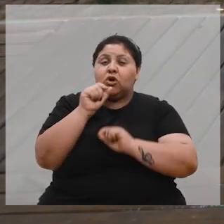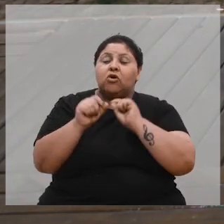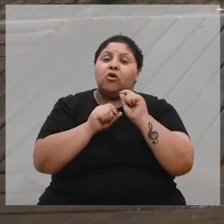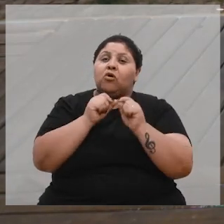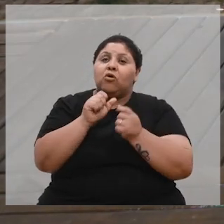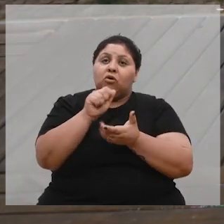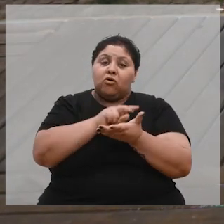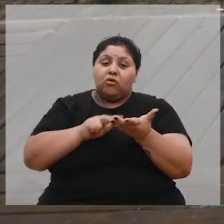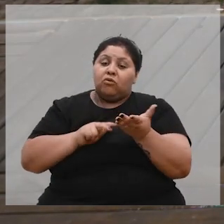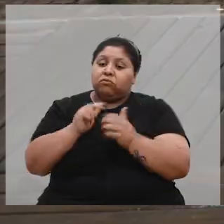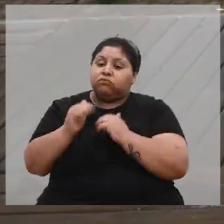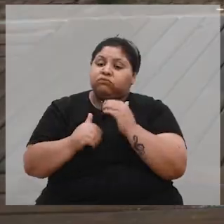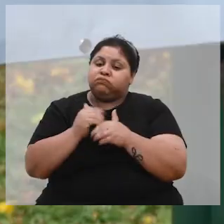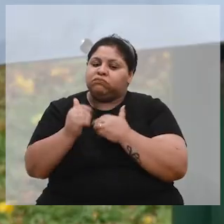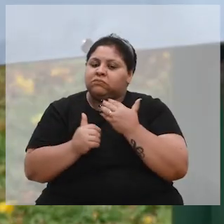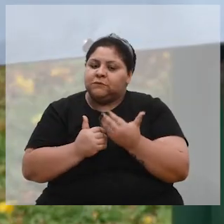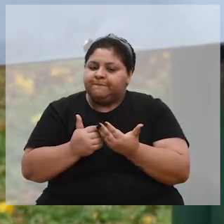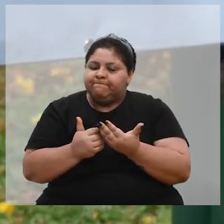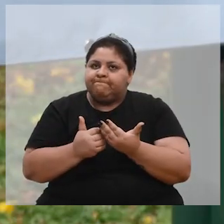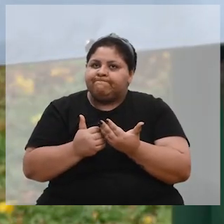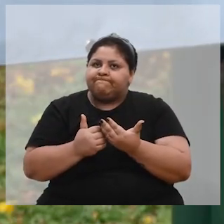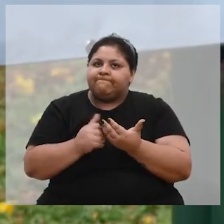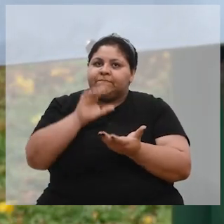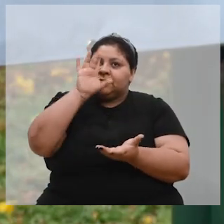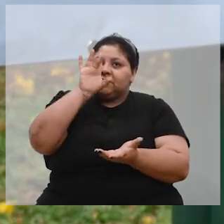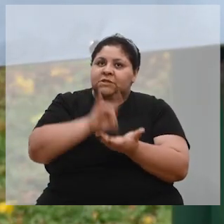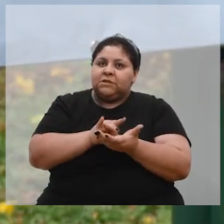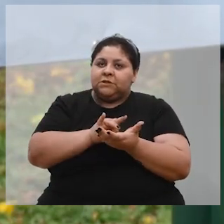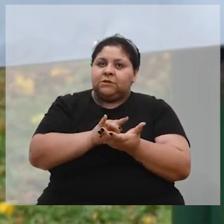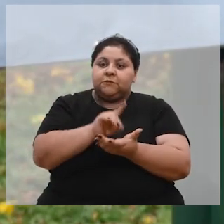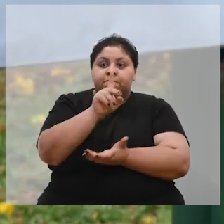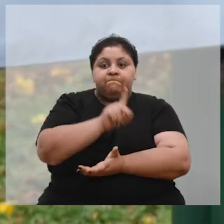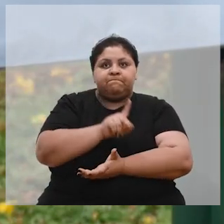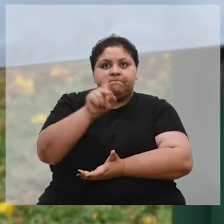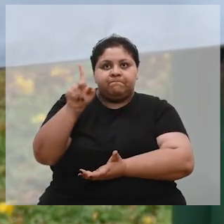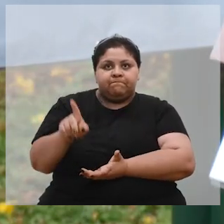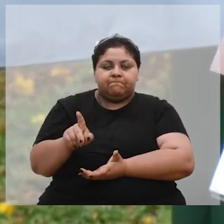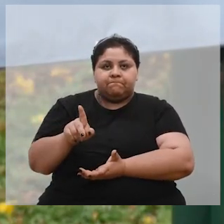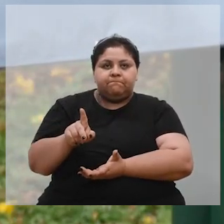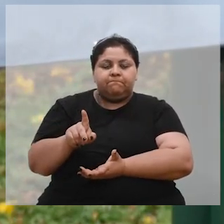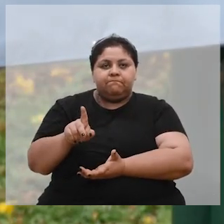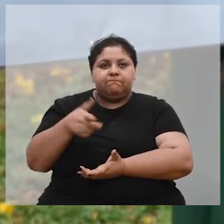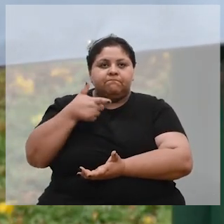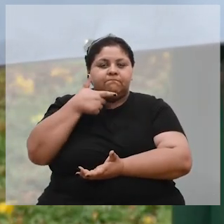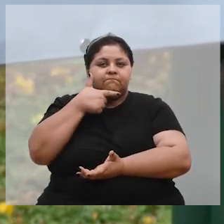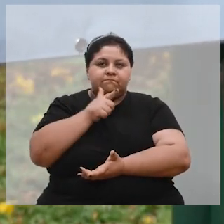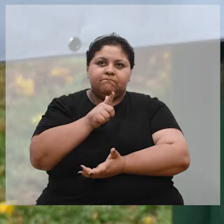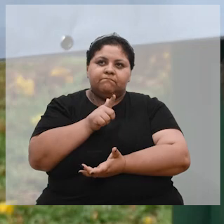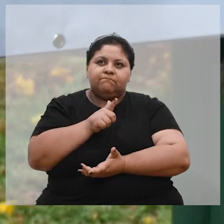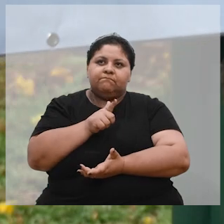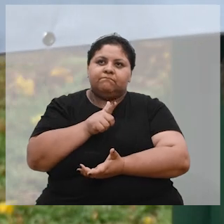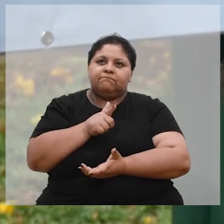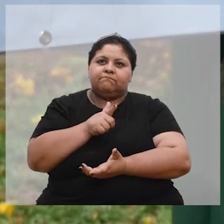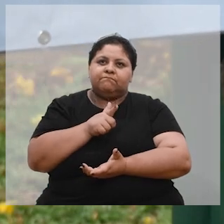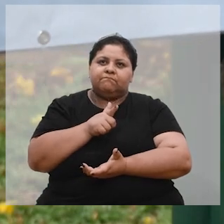lutavam por isso. Como é que vocês avaliam o processo também de formação permanente de docentes para dar